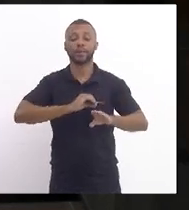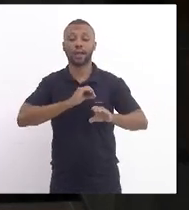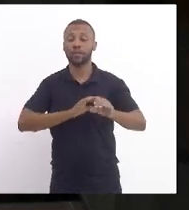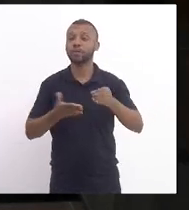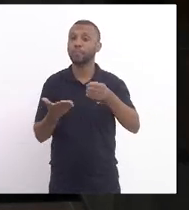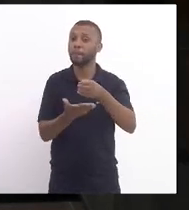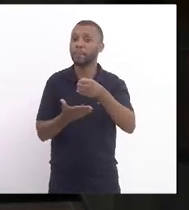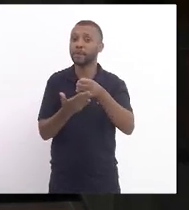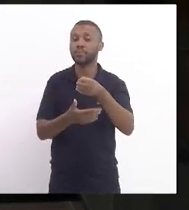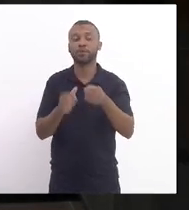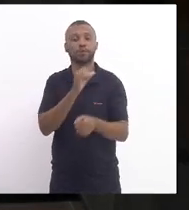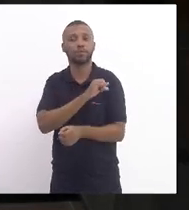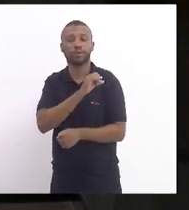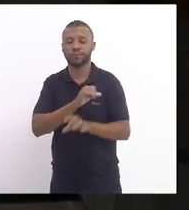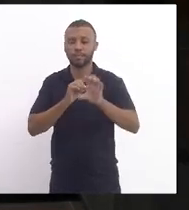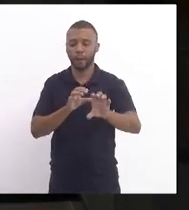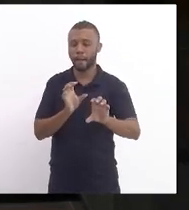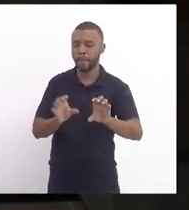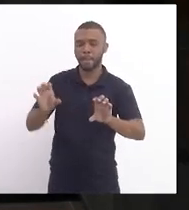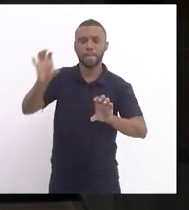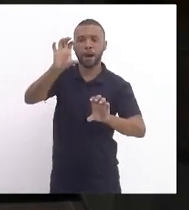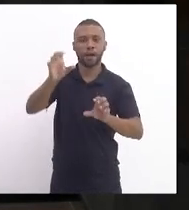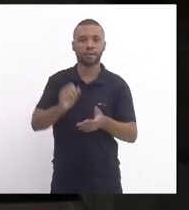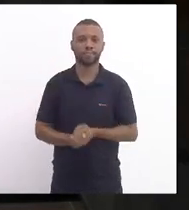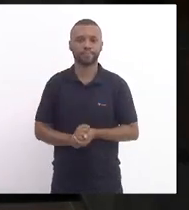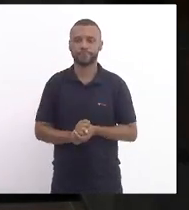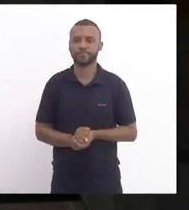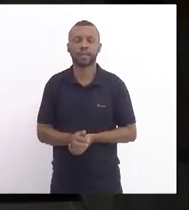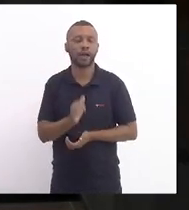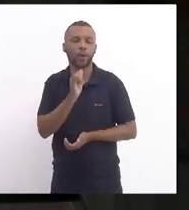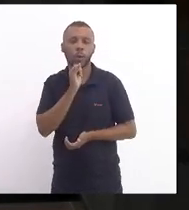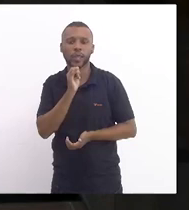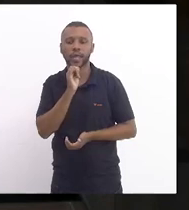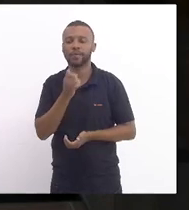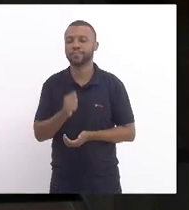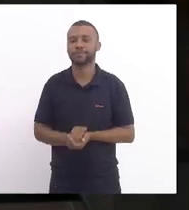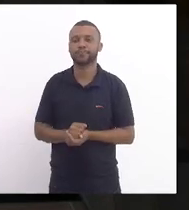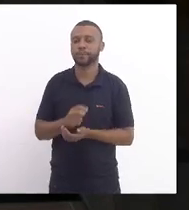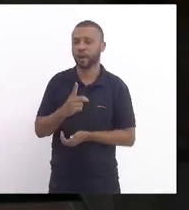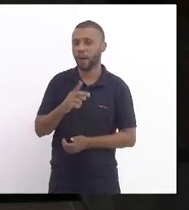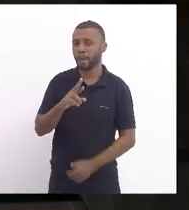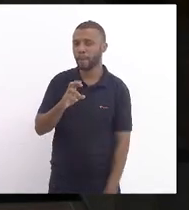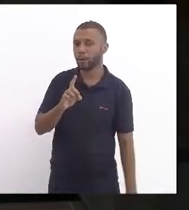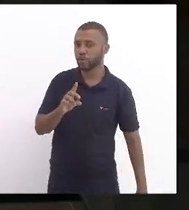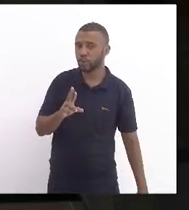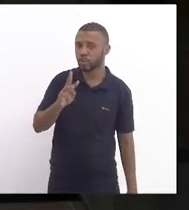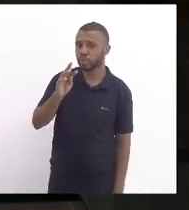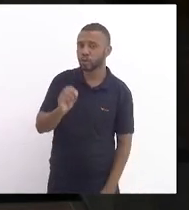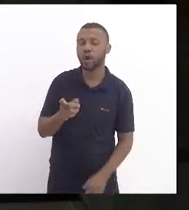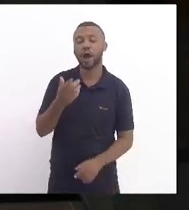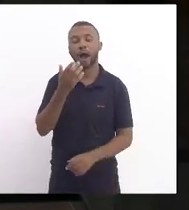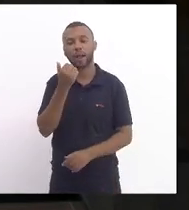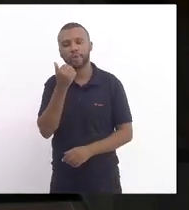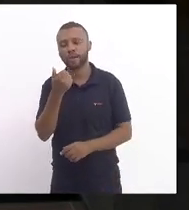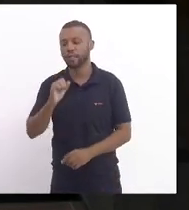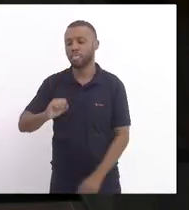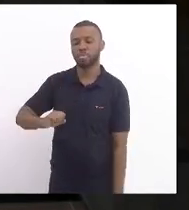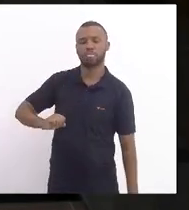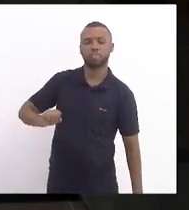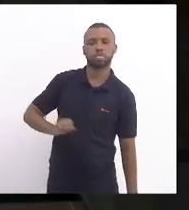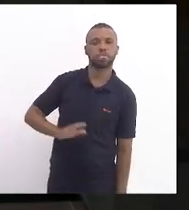e para e os produtos alimentícios sabem o